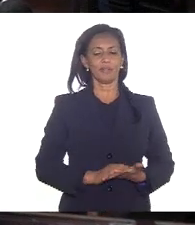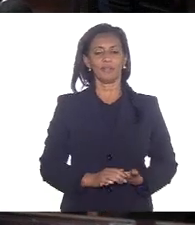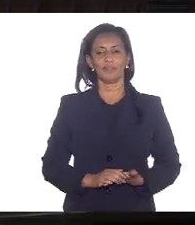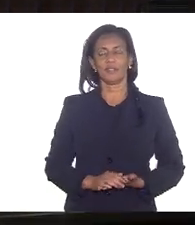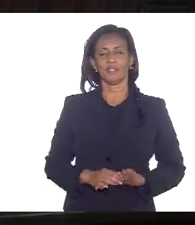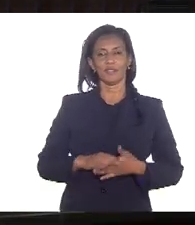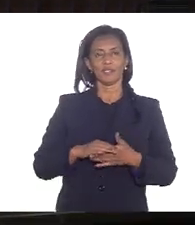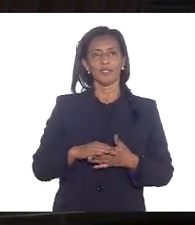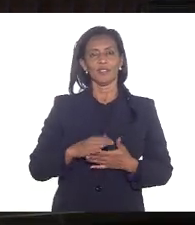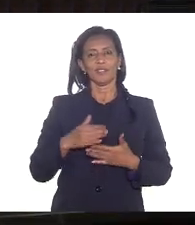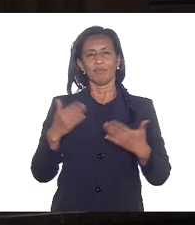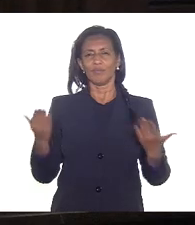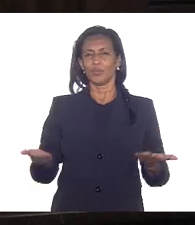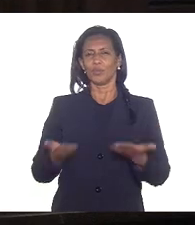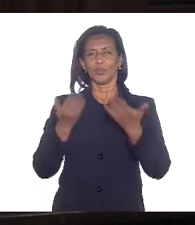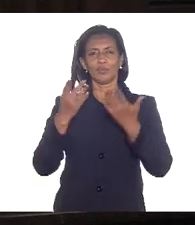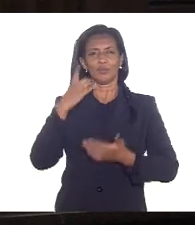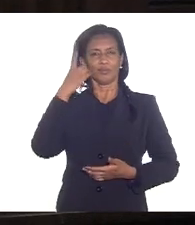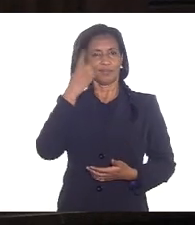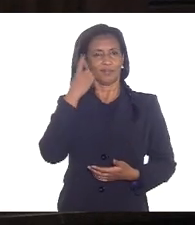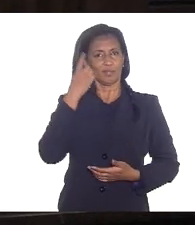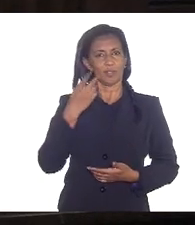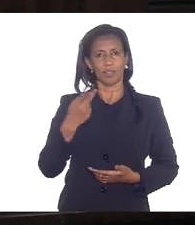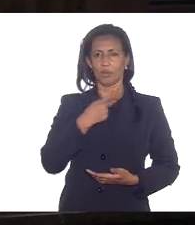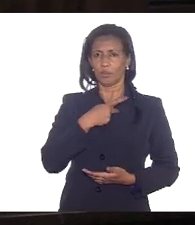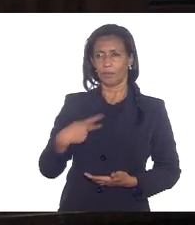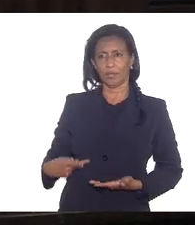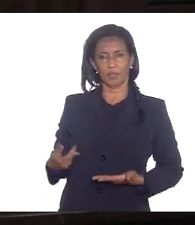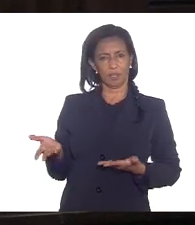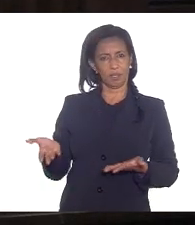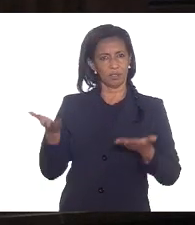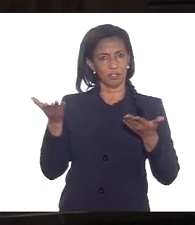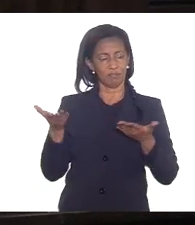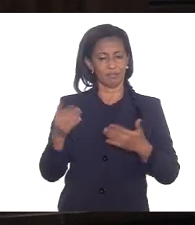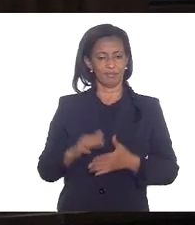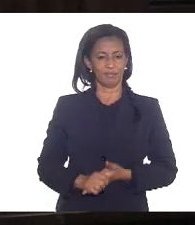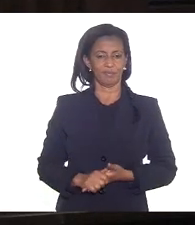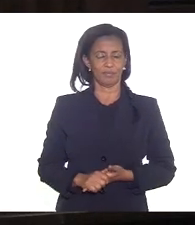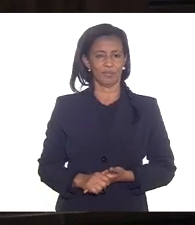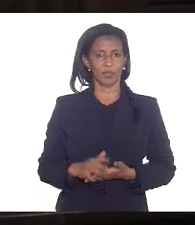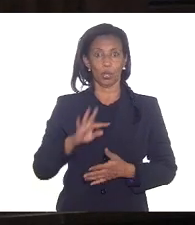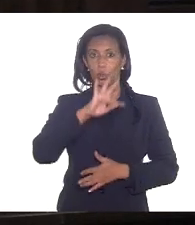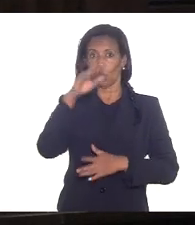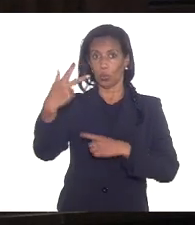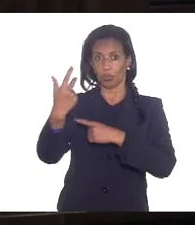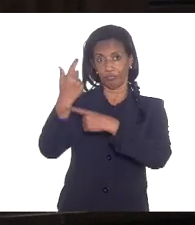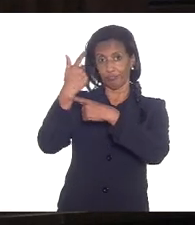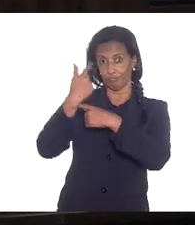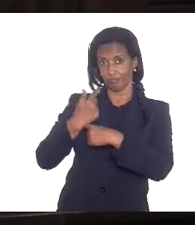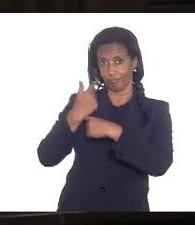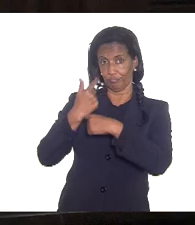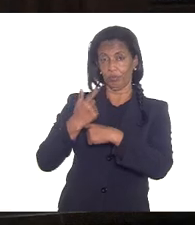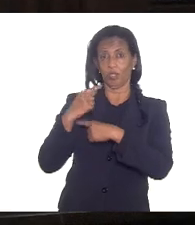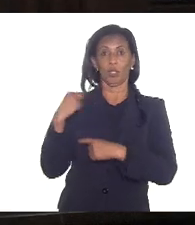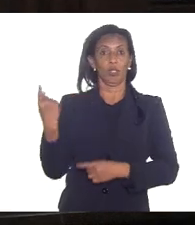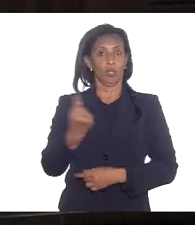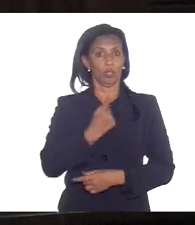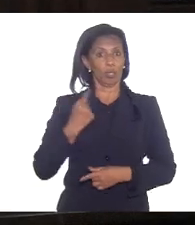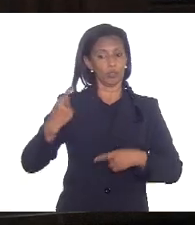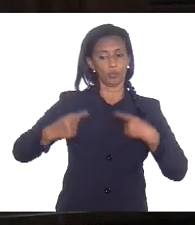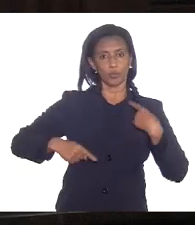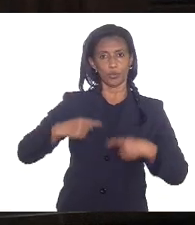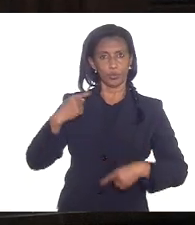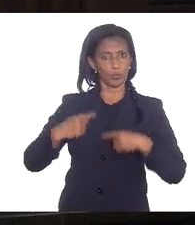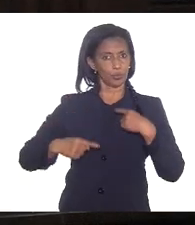senhoras e senhores deputados senhor presidente demais para ele espectadores nós estamos aqui